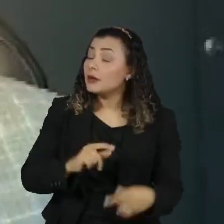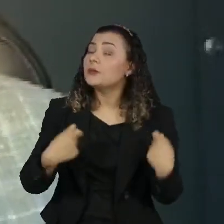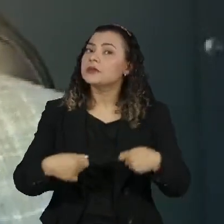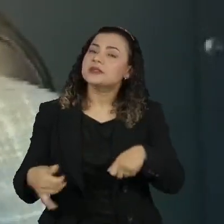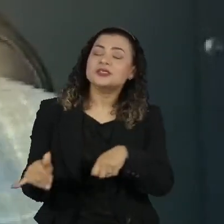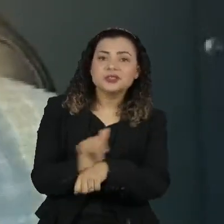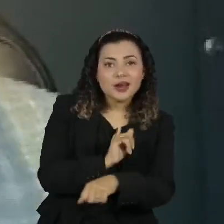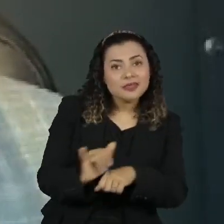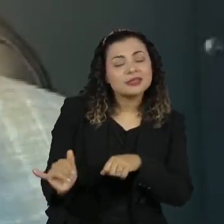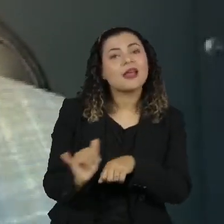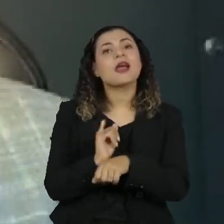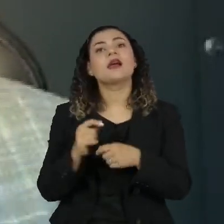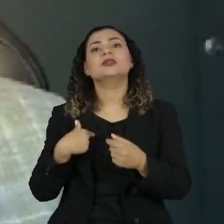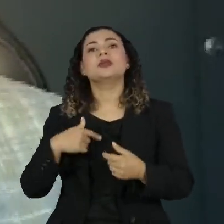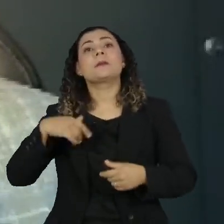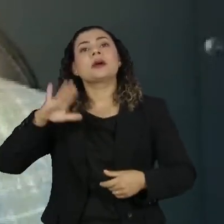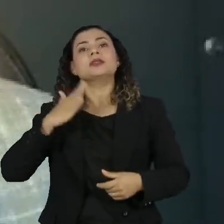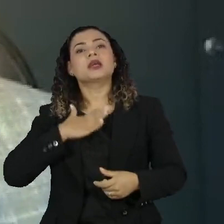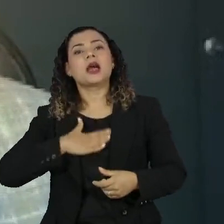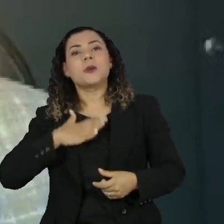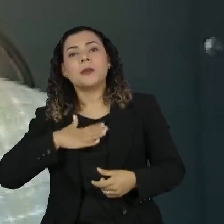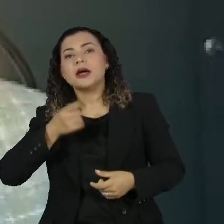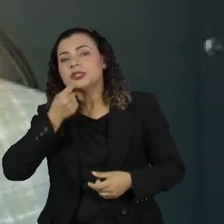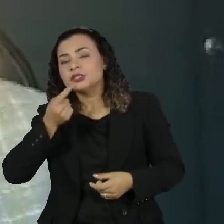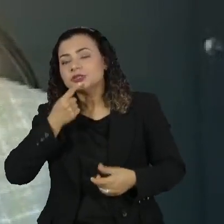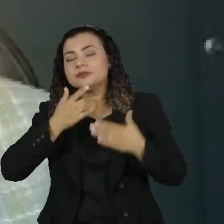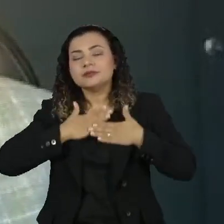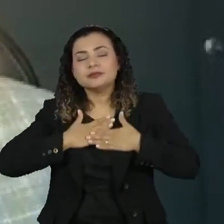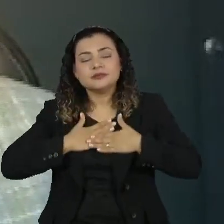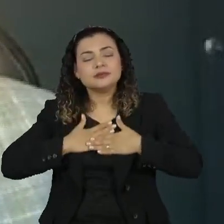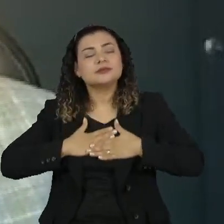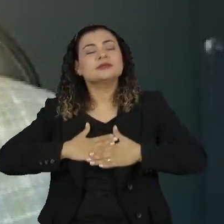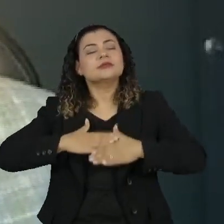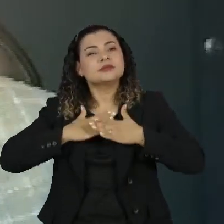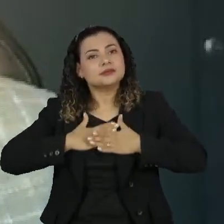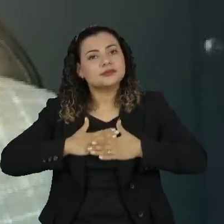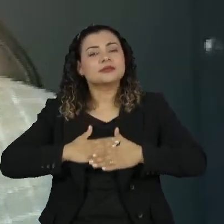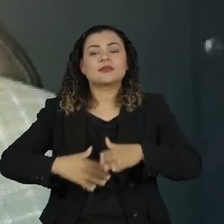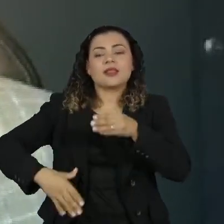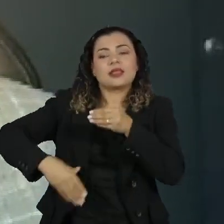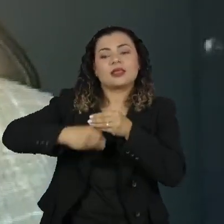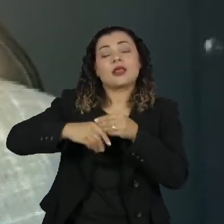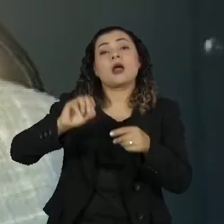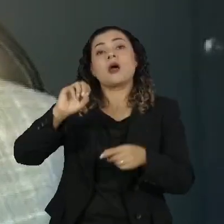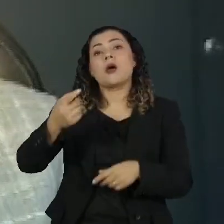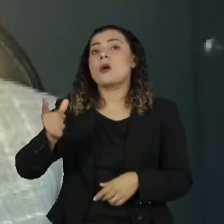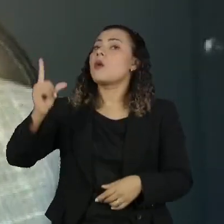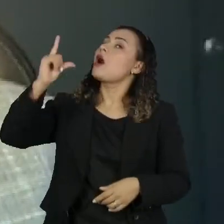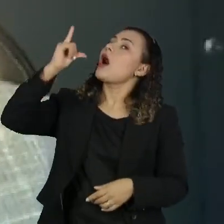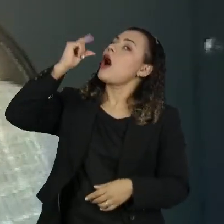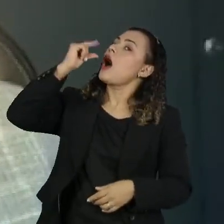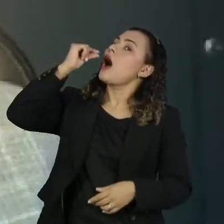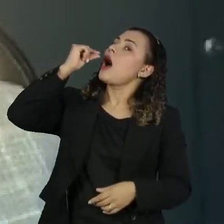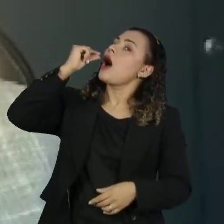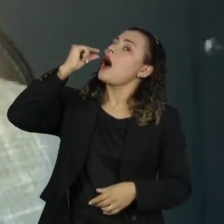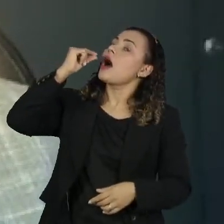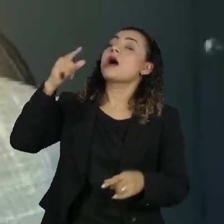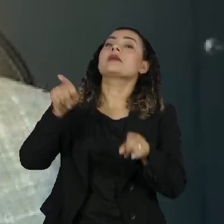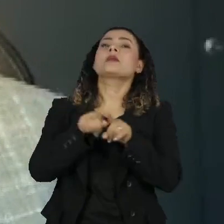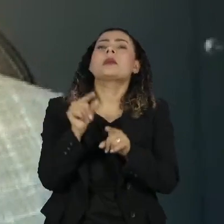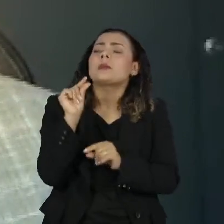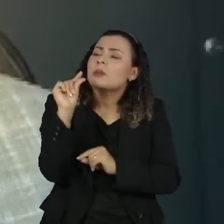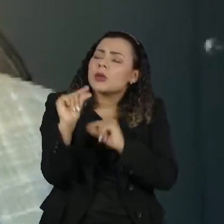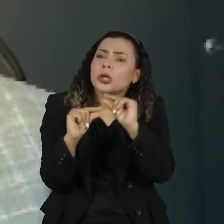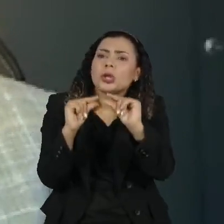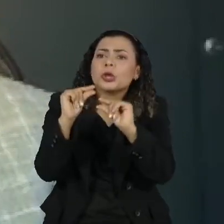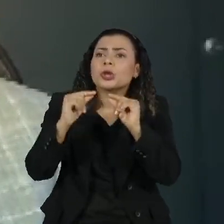estratégias, associar um calmante no início, às vezes introduzir um remédio em gotas, iniciar com dose pequena, estar